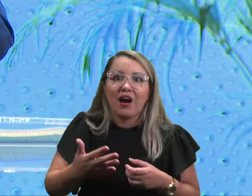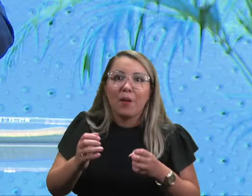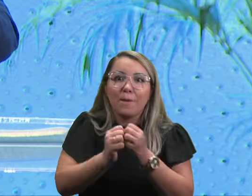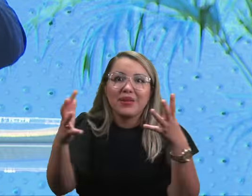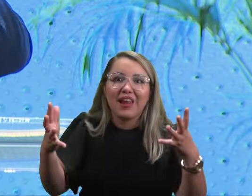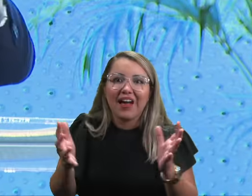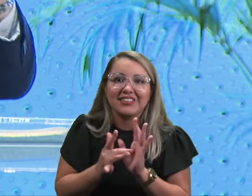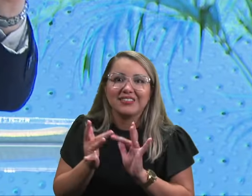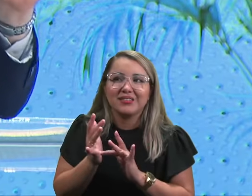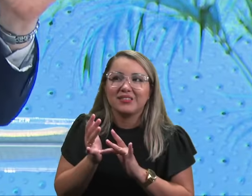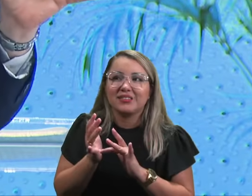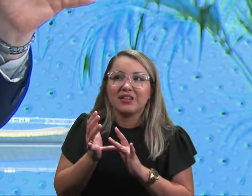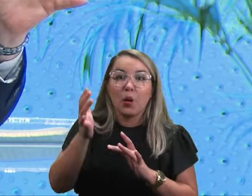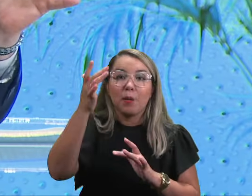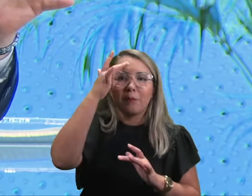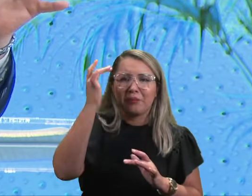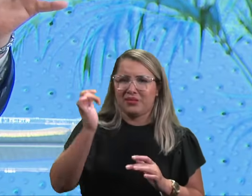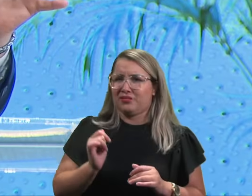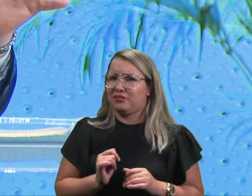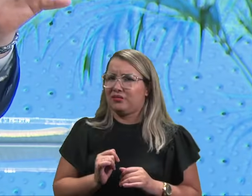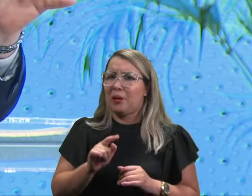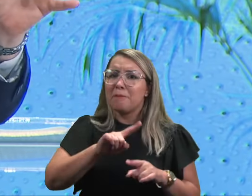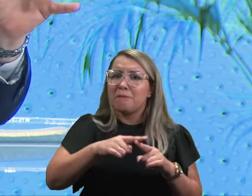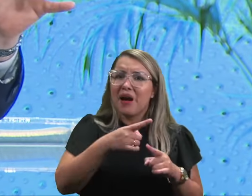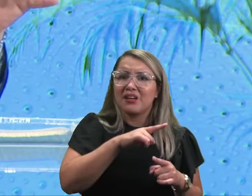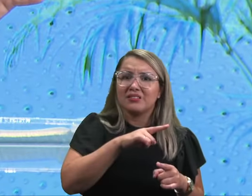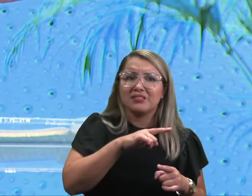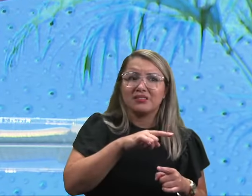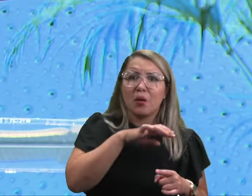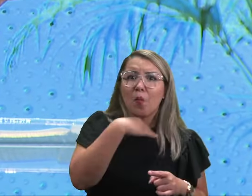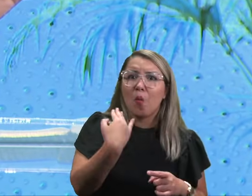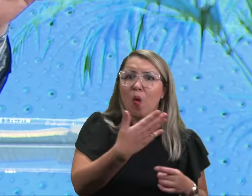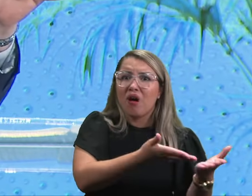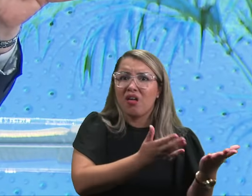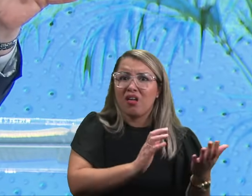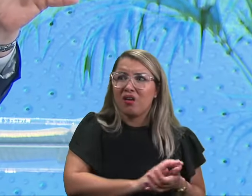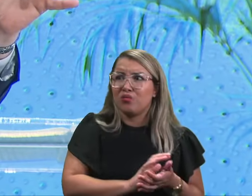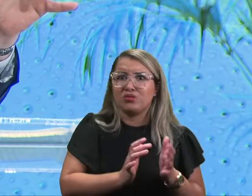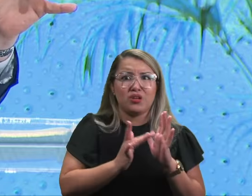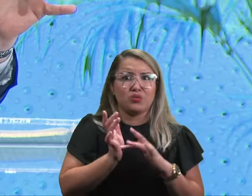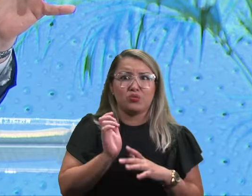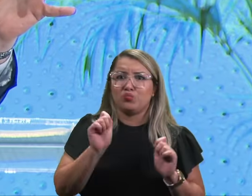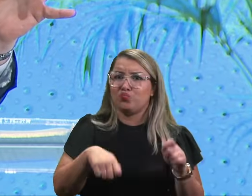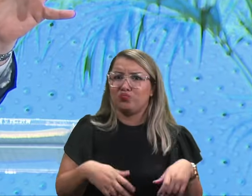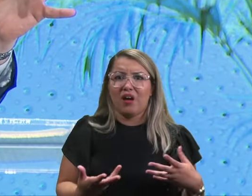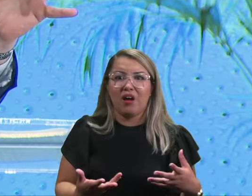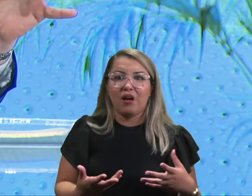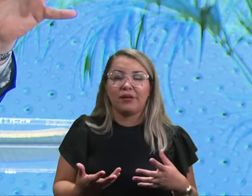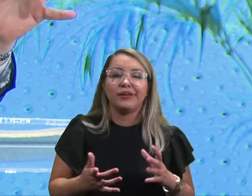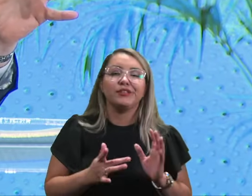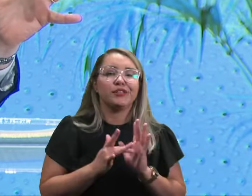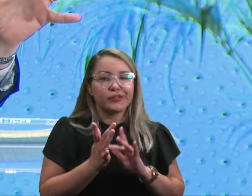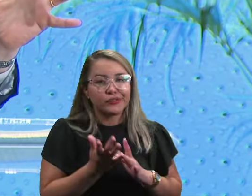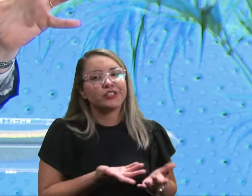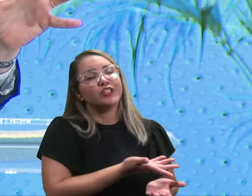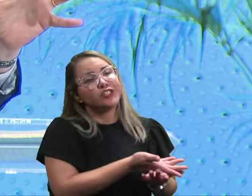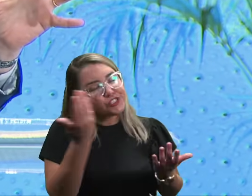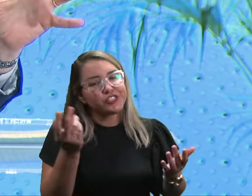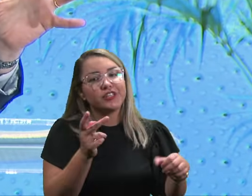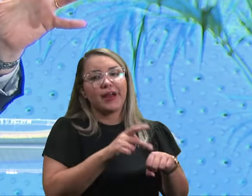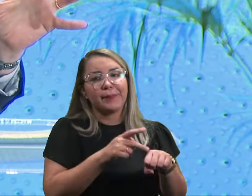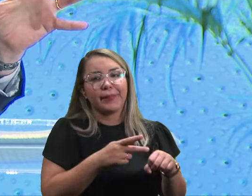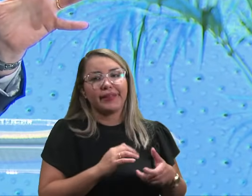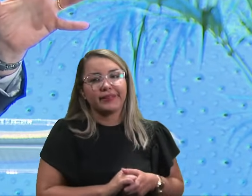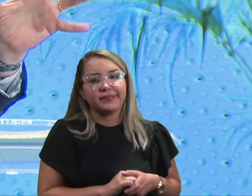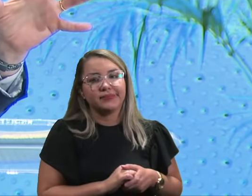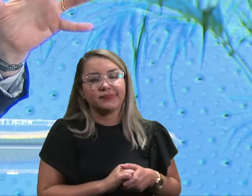relutantes, vão e afastam a pedra. E alguns aqui já sentiram o cheiro, né? Daquele corpo em